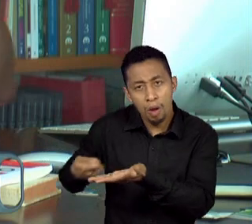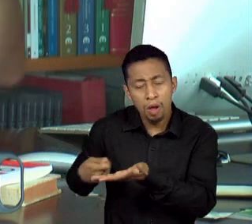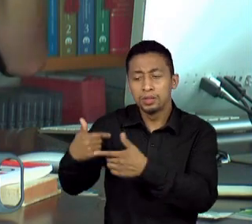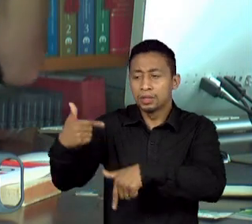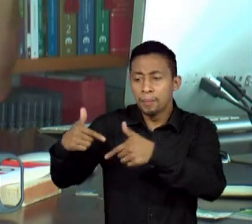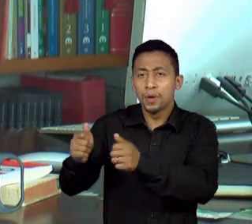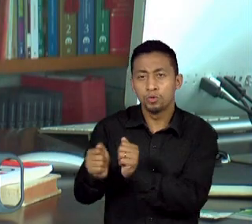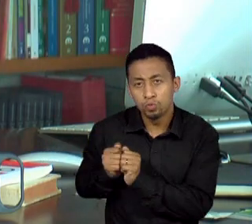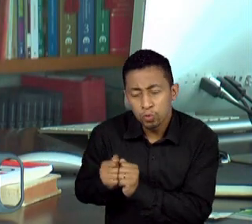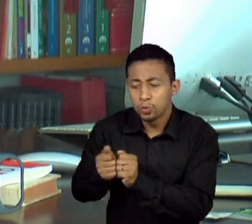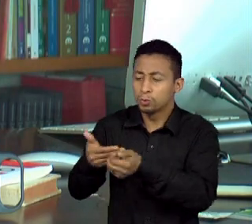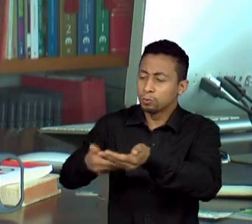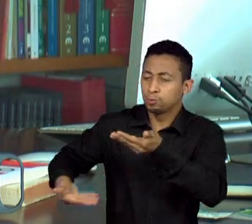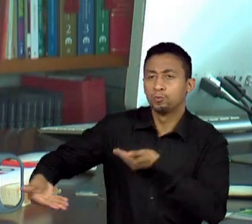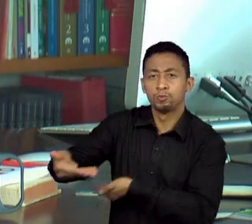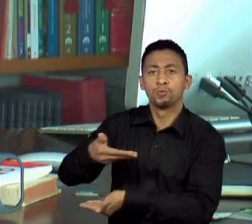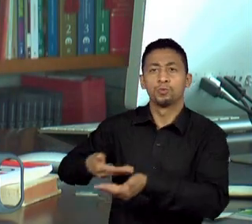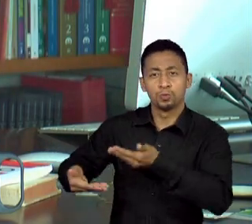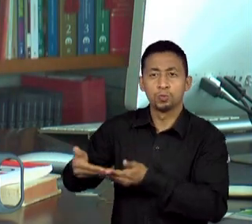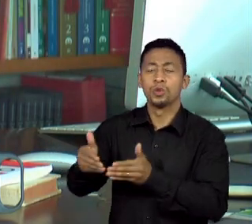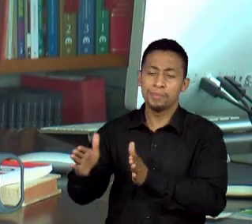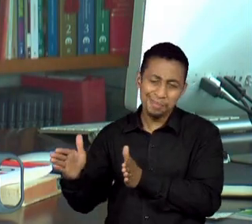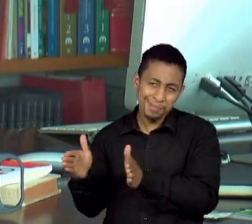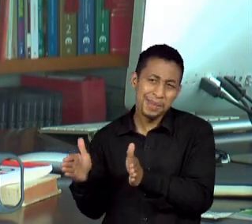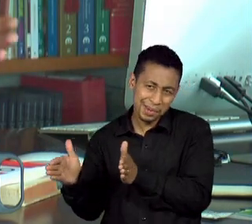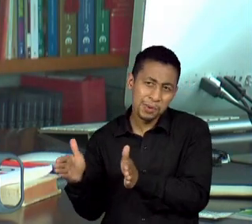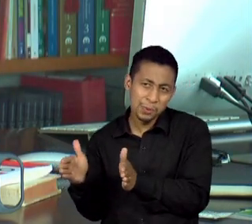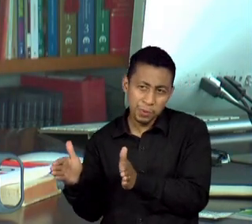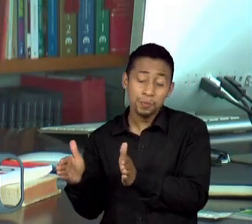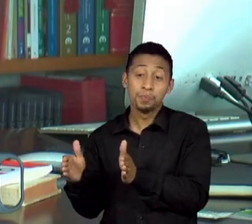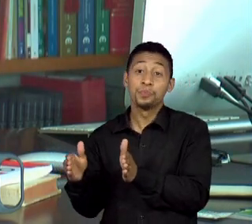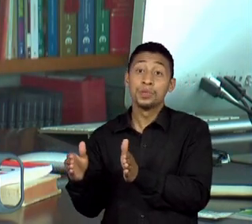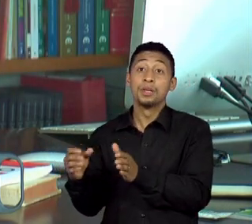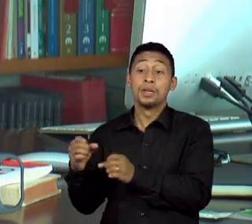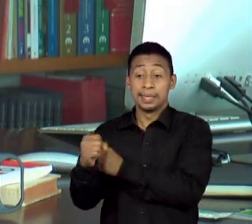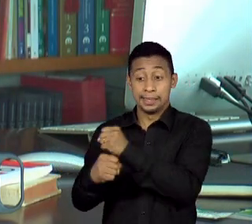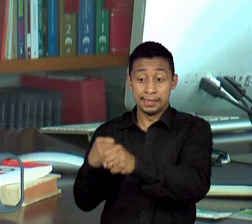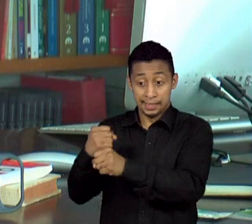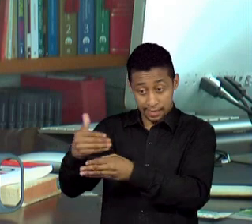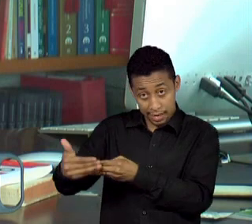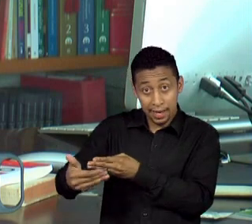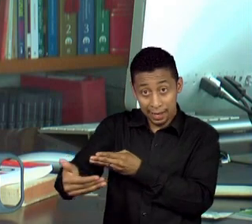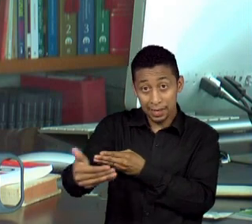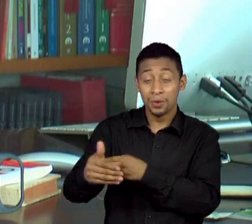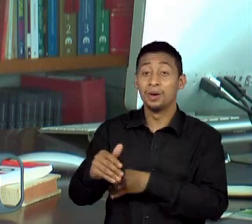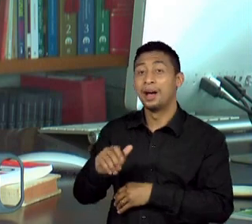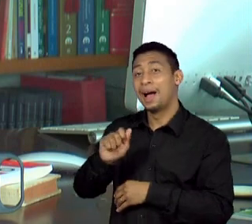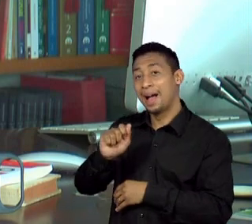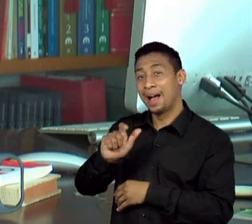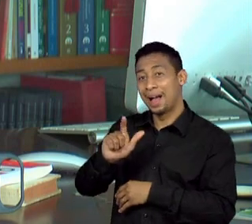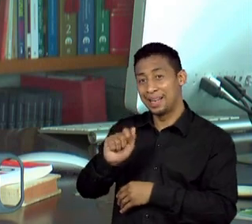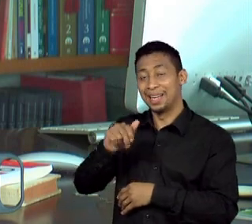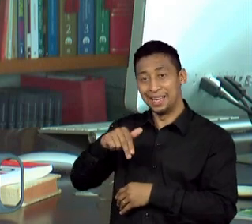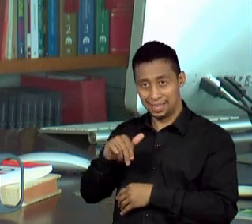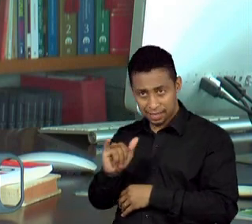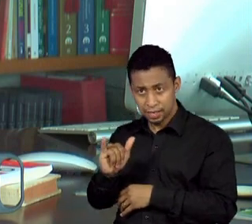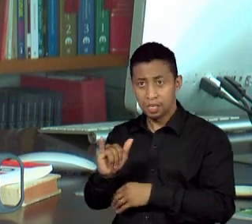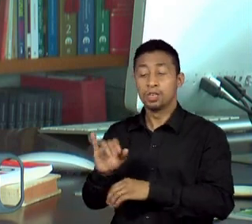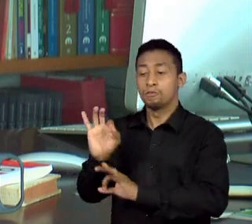com eles junto durante um tempo. Esse ano vai ser, a Lanam vai virar Lanani, porque tem indígenas